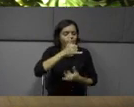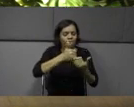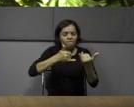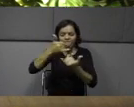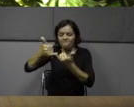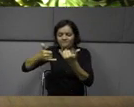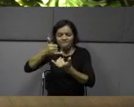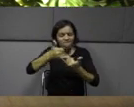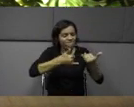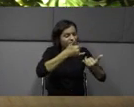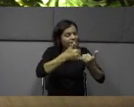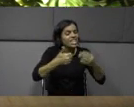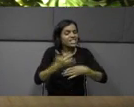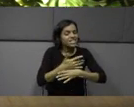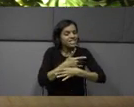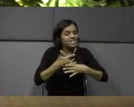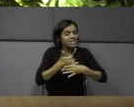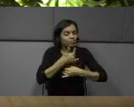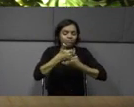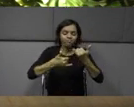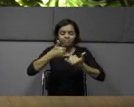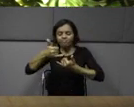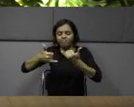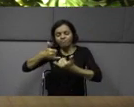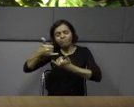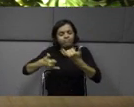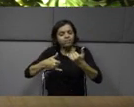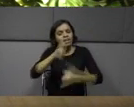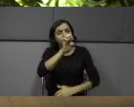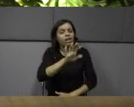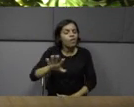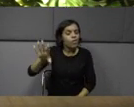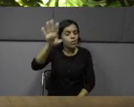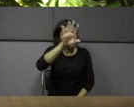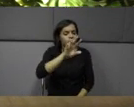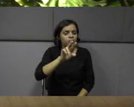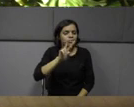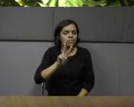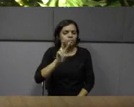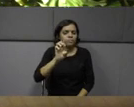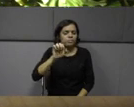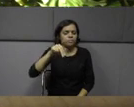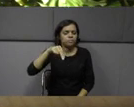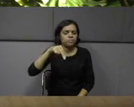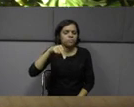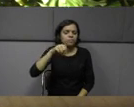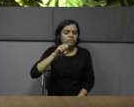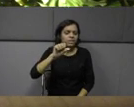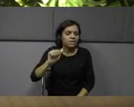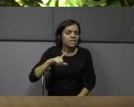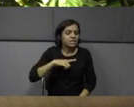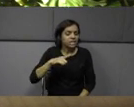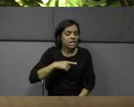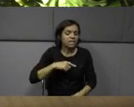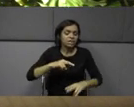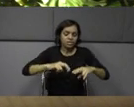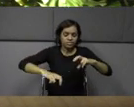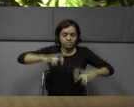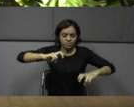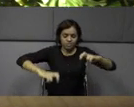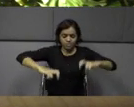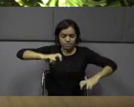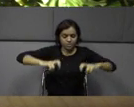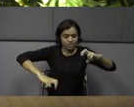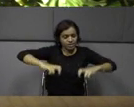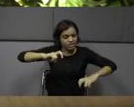equipamentos para brincadeira então veneza hoje está arrancando balanços gangorras e vem criando uma